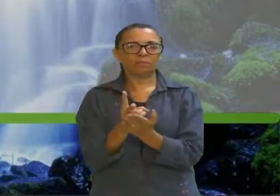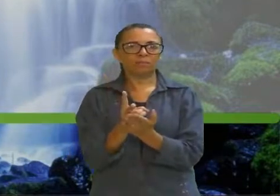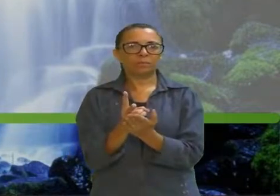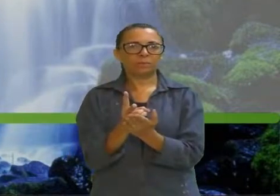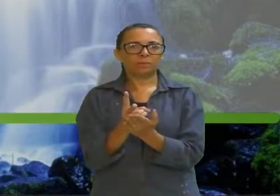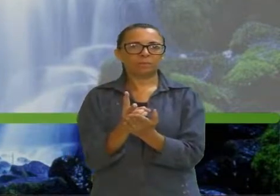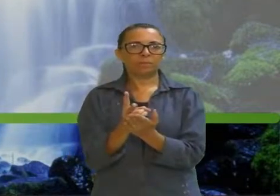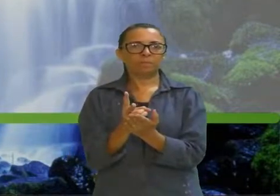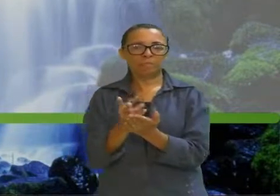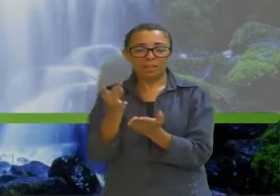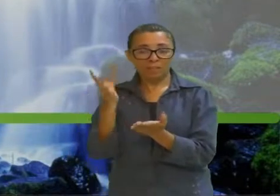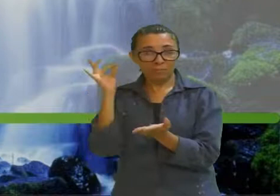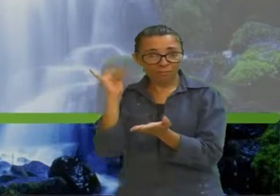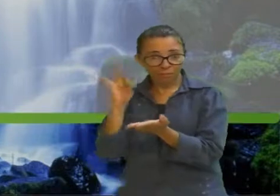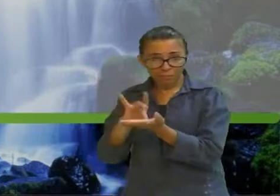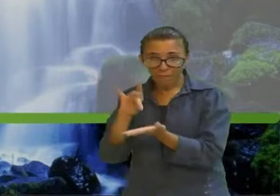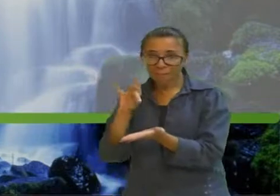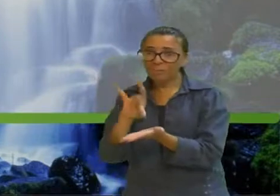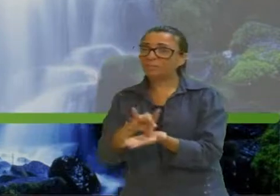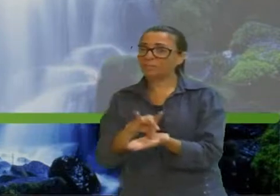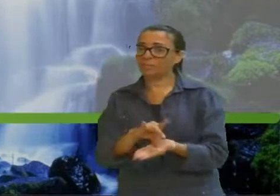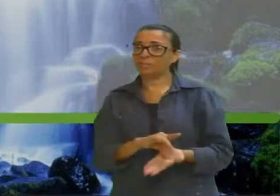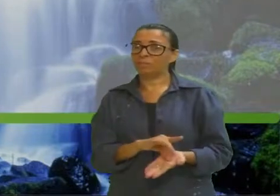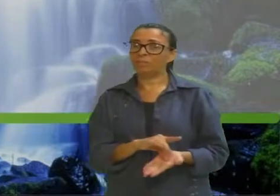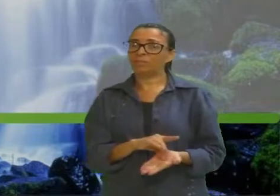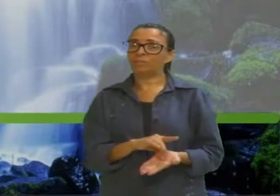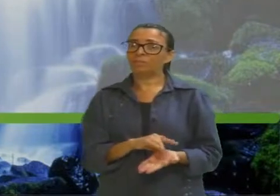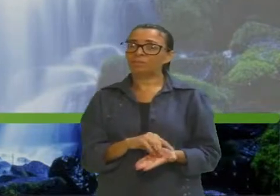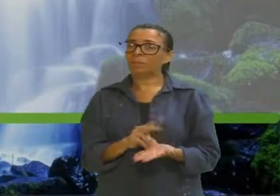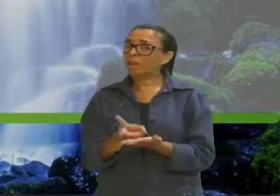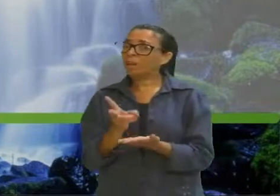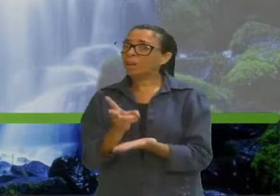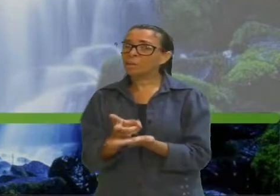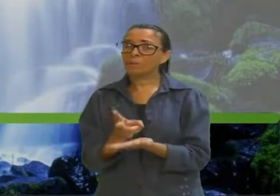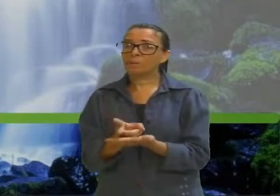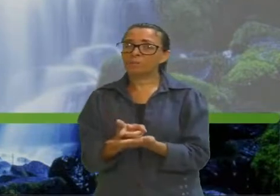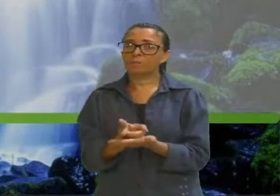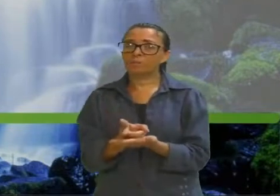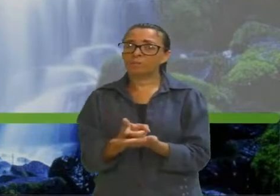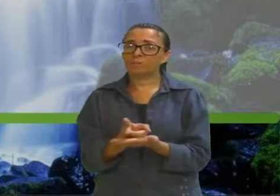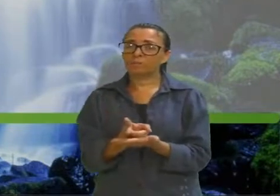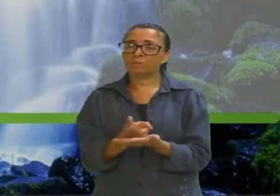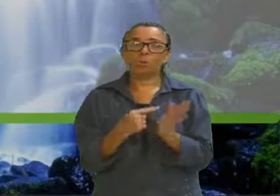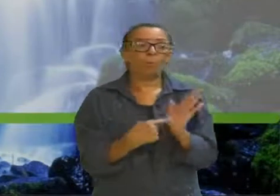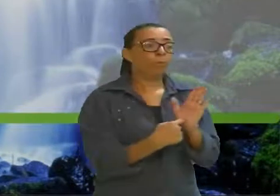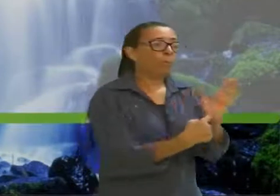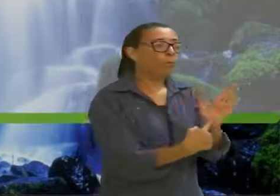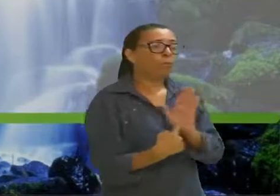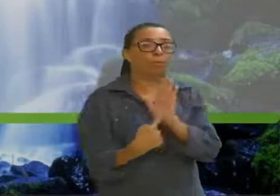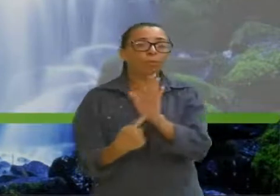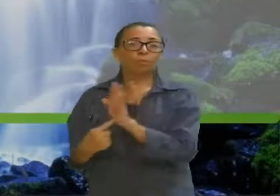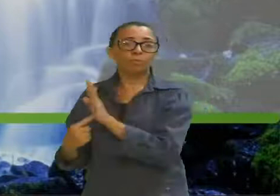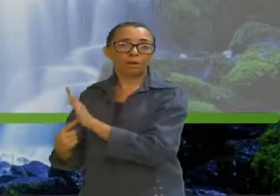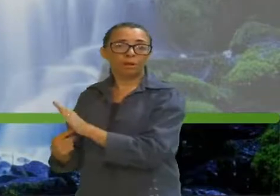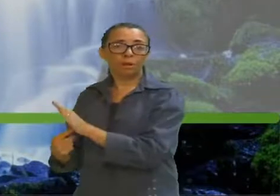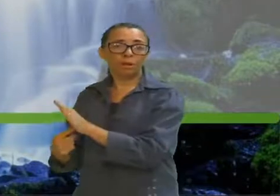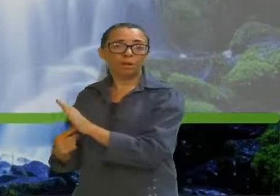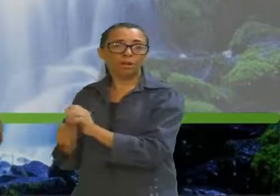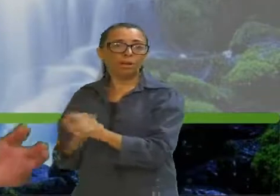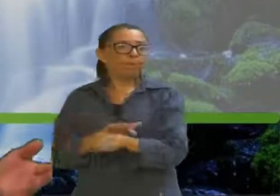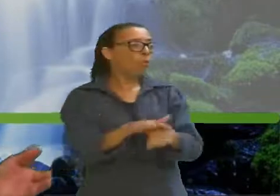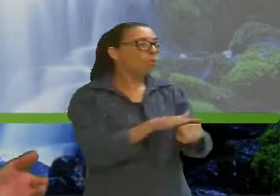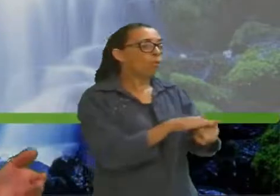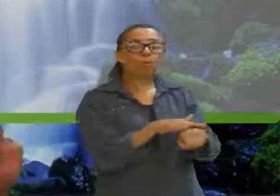Nós possamos refletir. E se realmente a resposta for não, ou